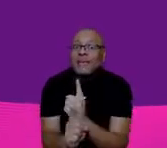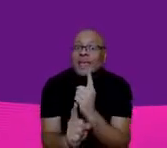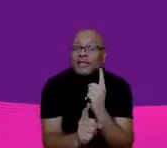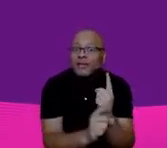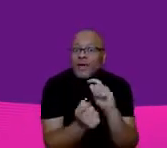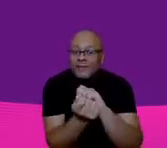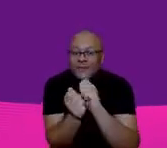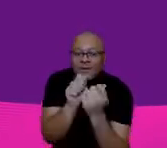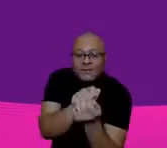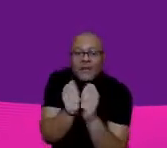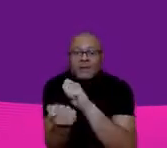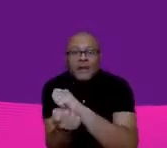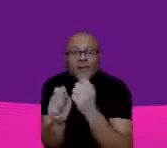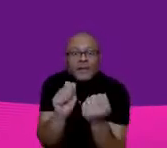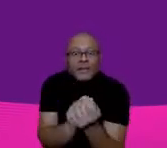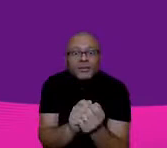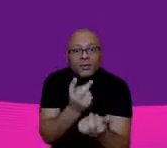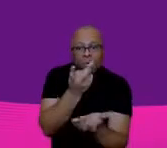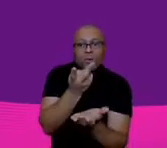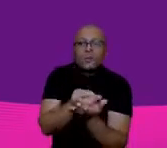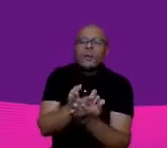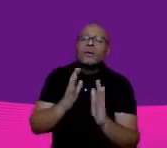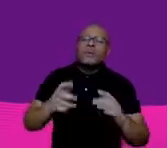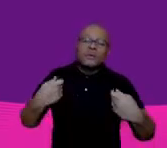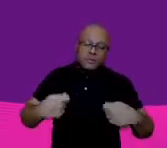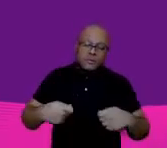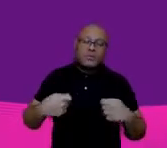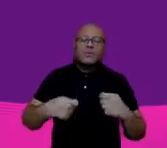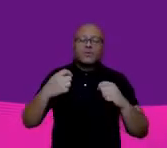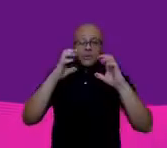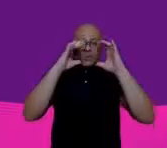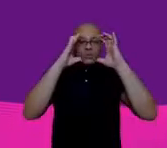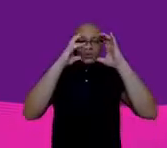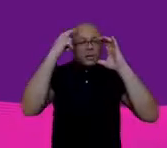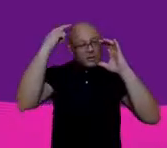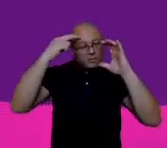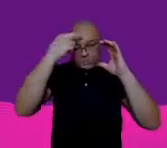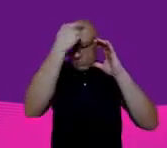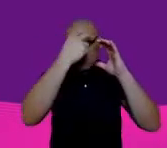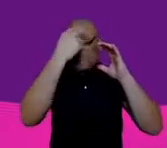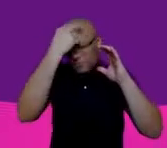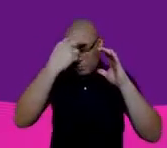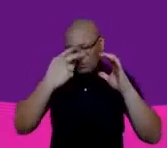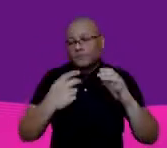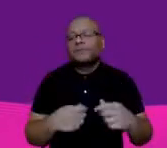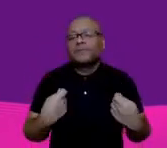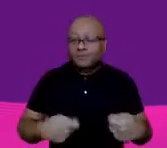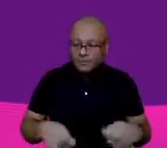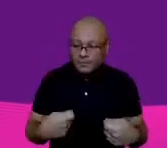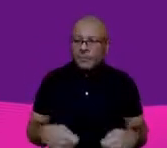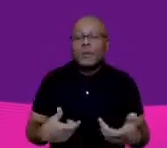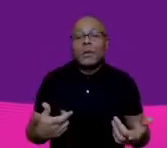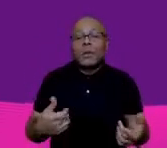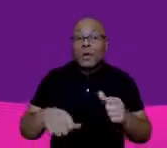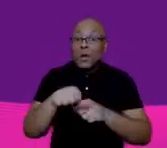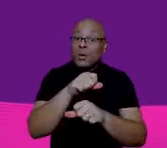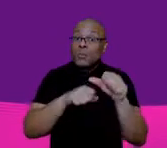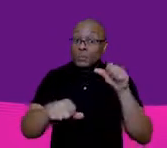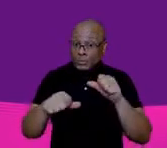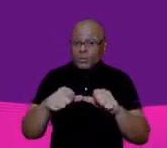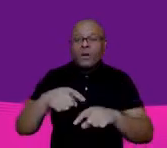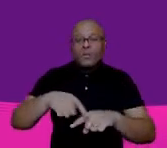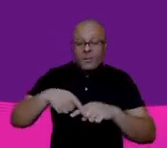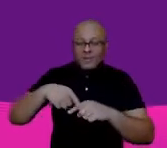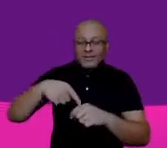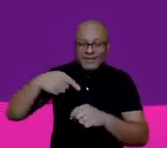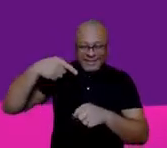do paciente, mas para isso eu preciso ler o sinal eletrofisiológico desse paciente, através da leitura do próprio eletrodo. Veja, no mesmo local